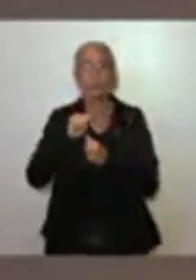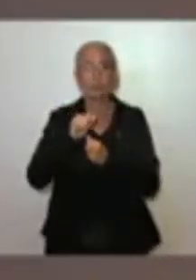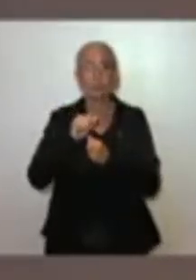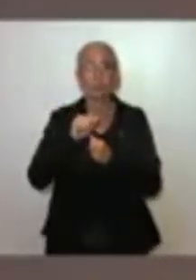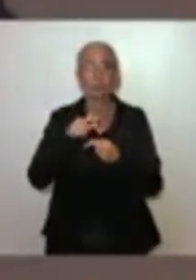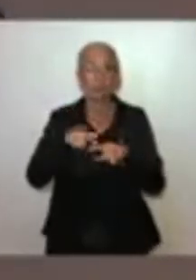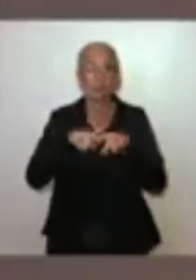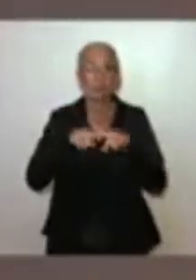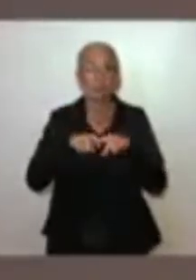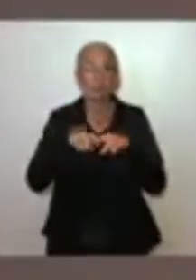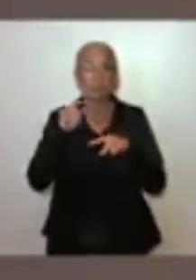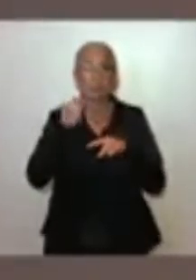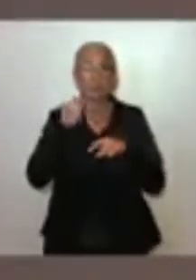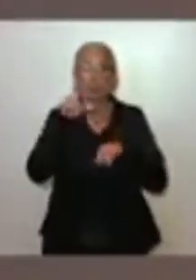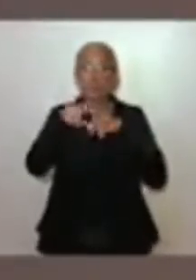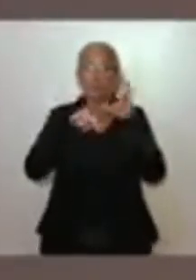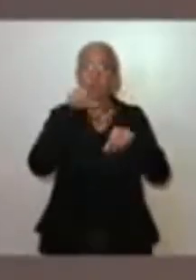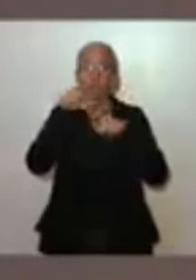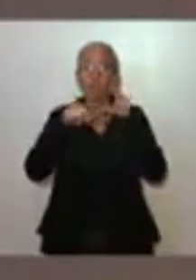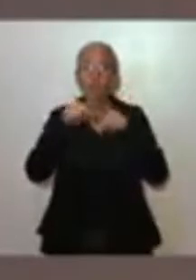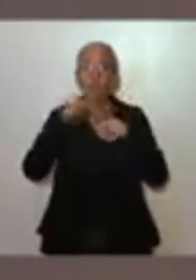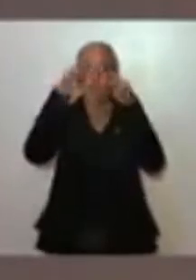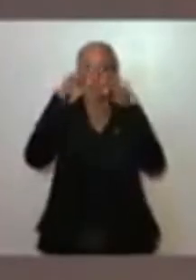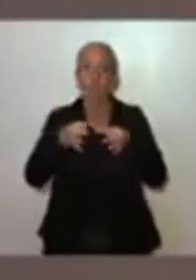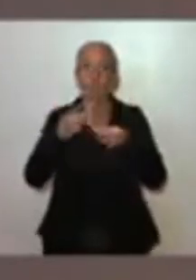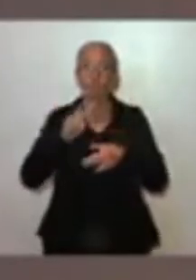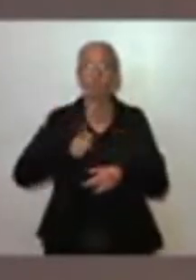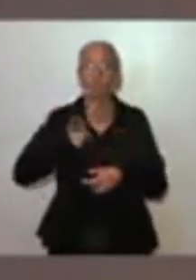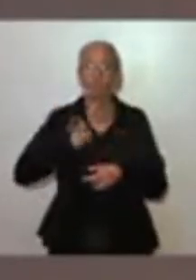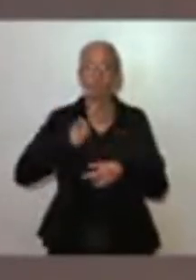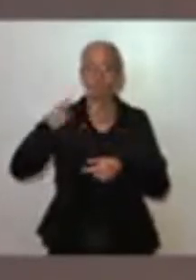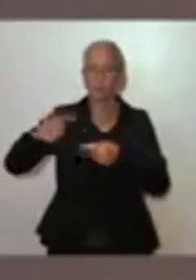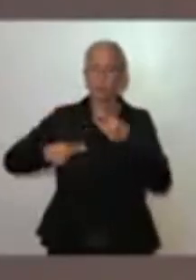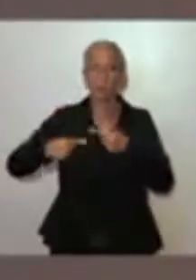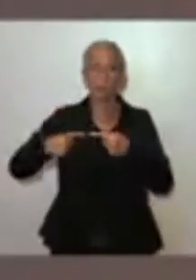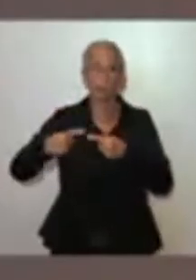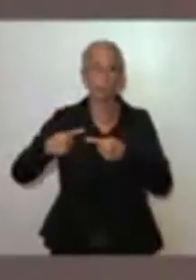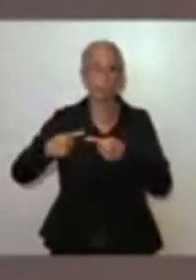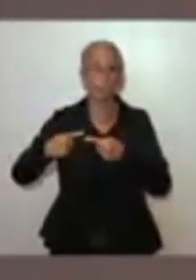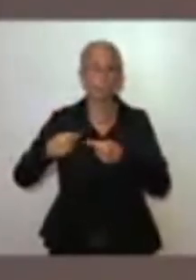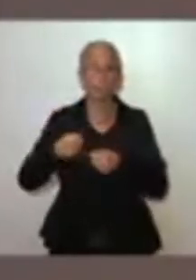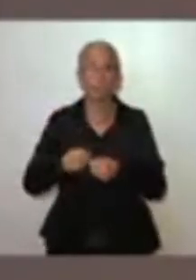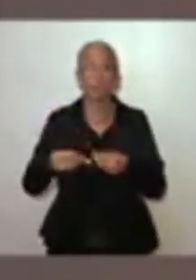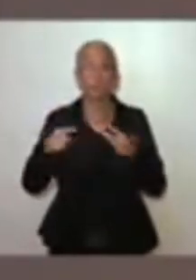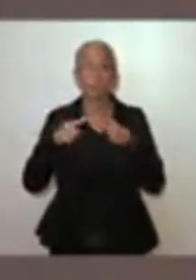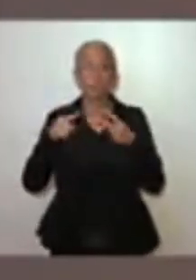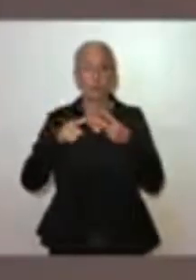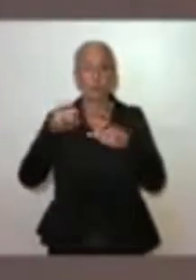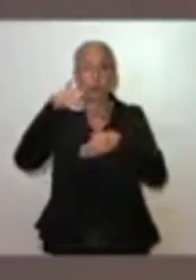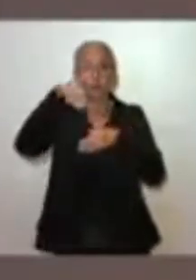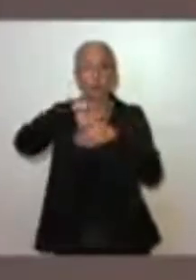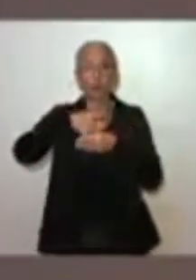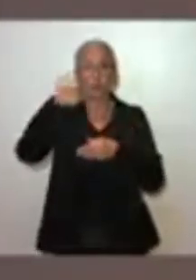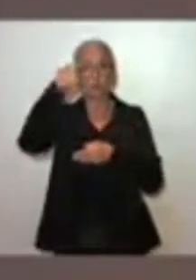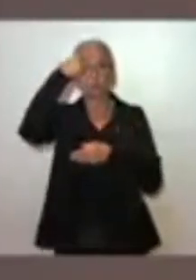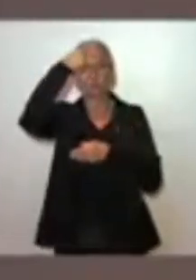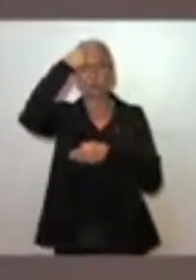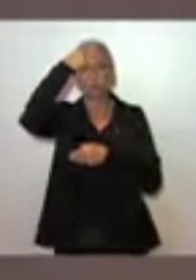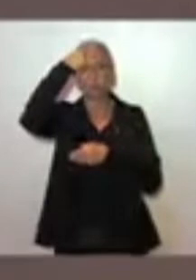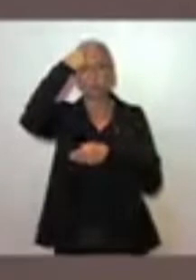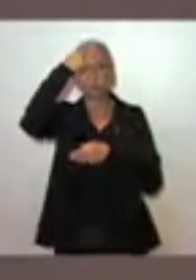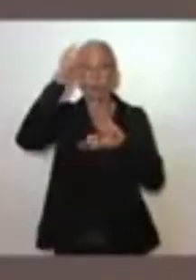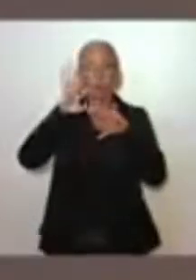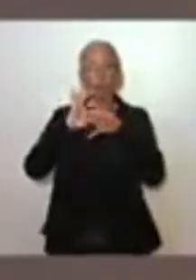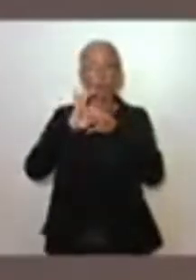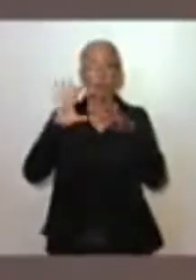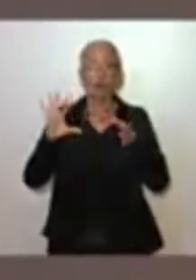poder fazer escolhas esclarecidas na vida e na política em geral segundo votar com consciência e como